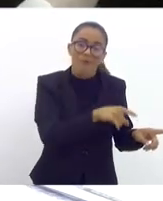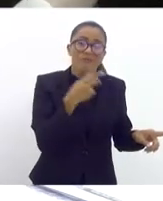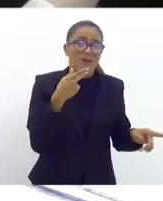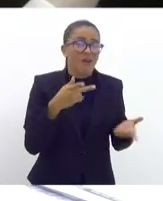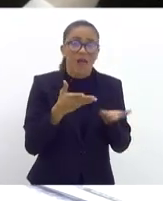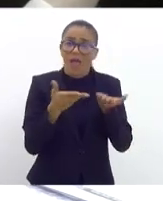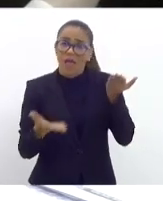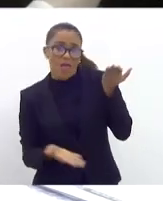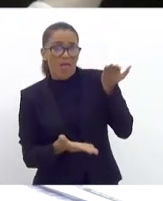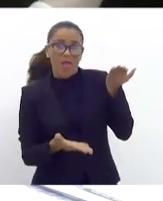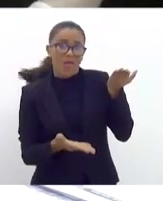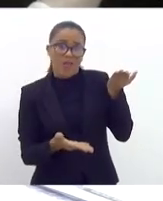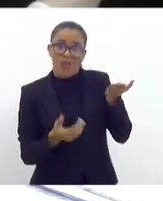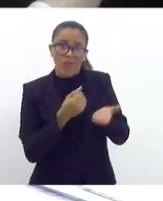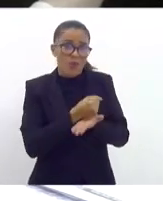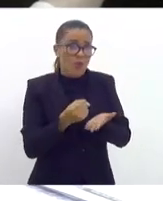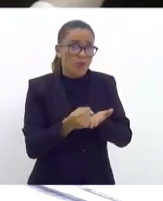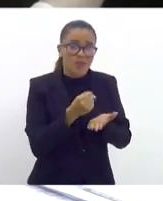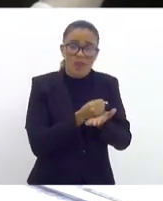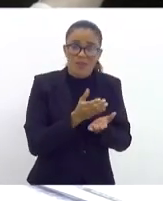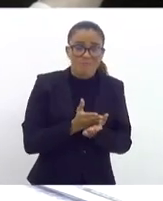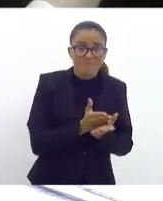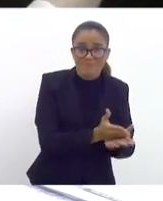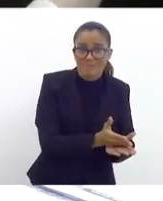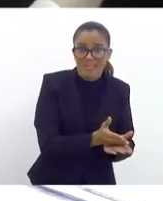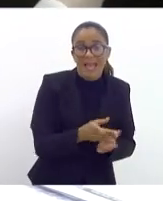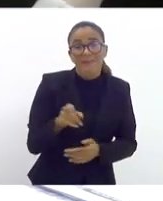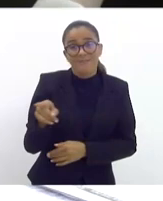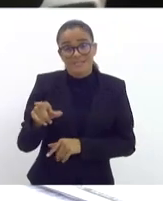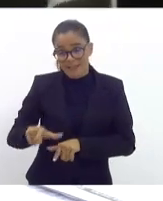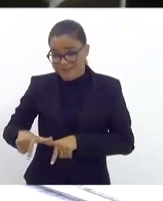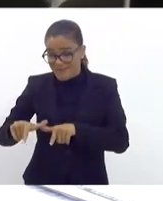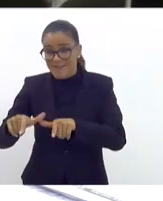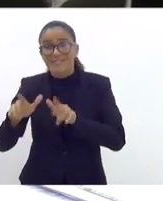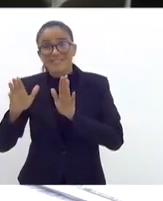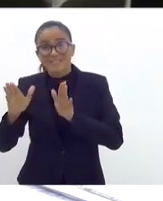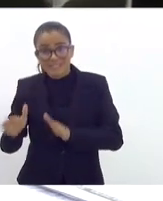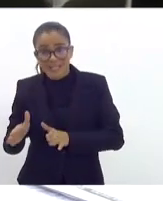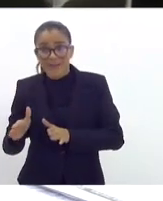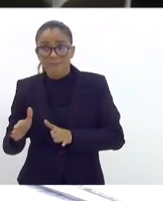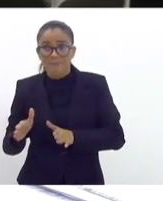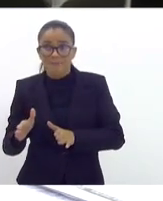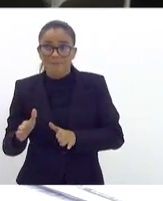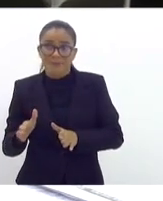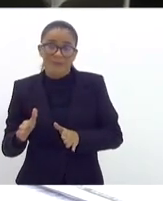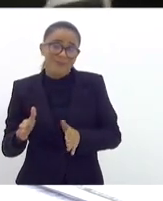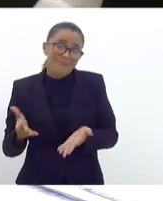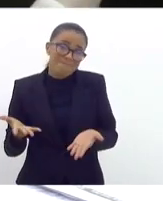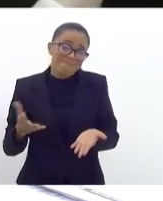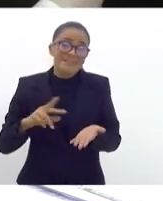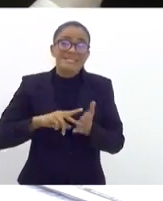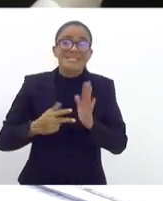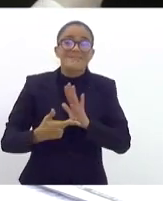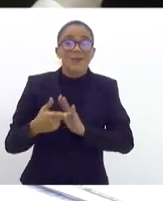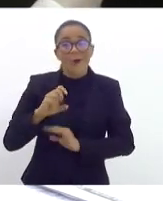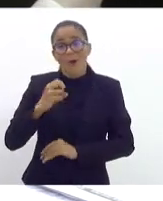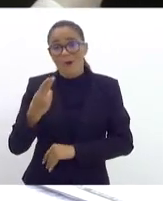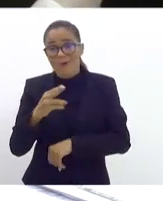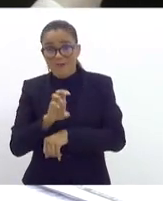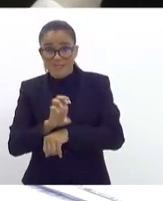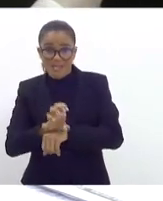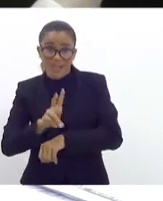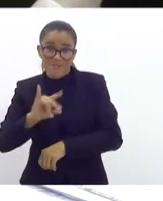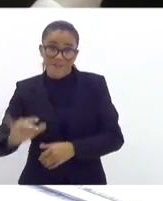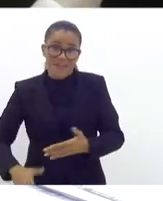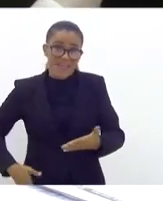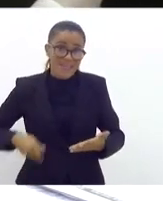econômico financeiro do contrato E aí aquilo que você fez Inexoravelmente ou estado vai ter